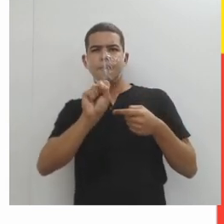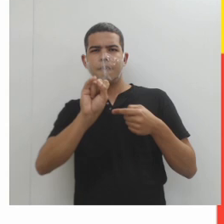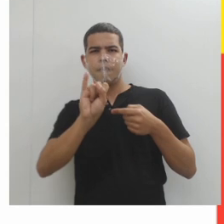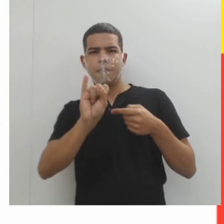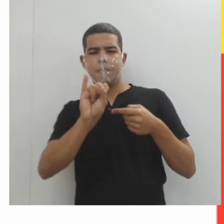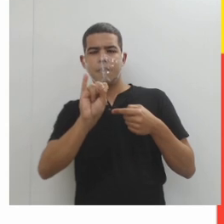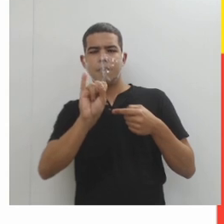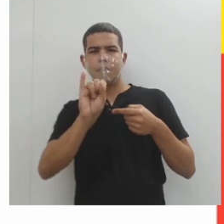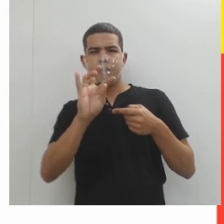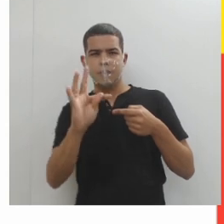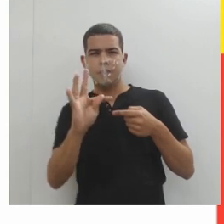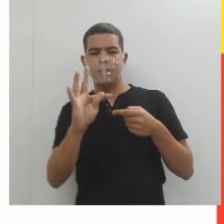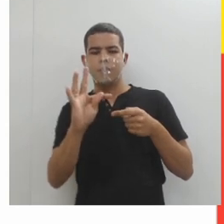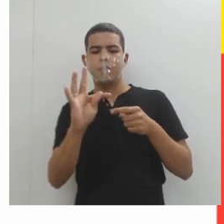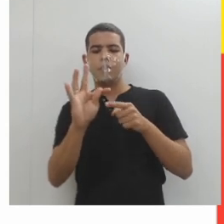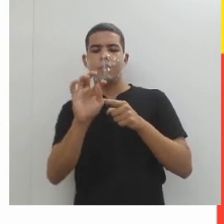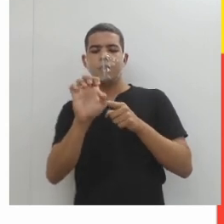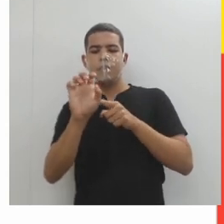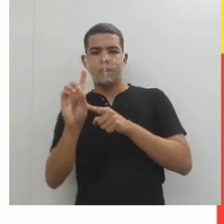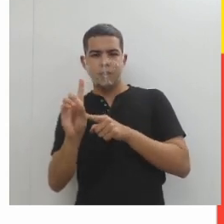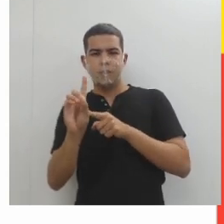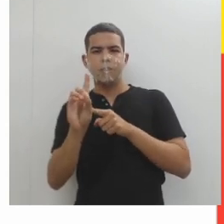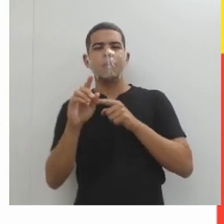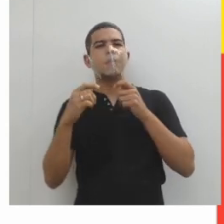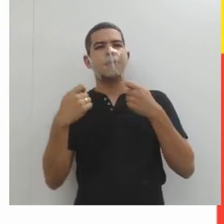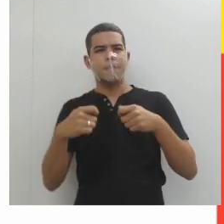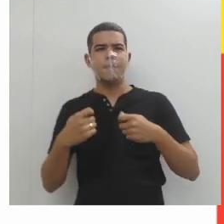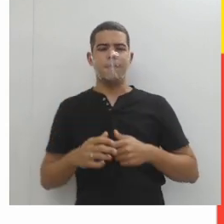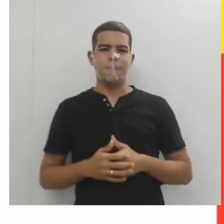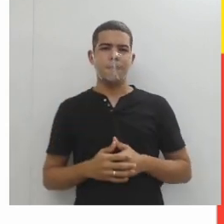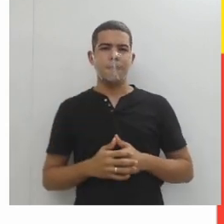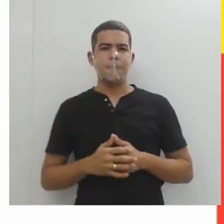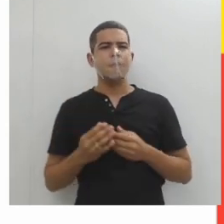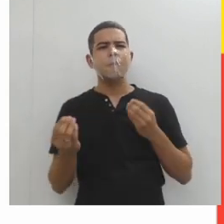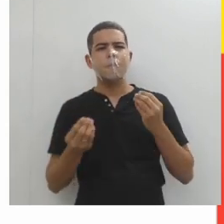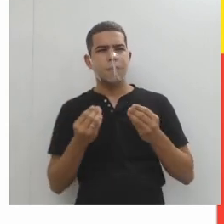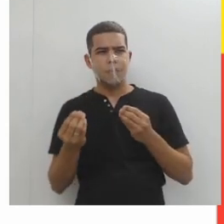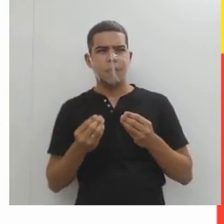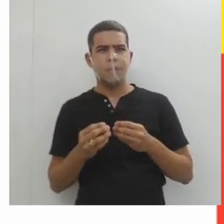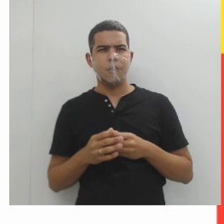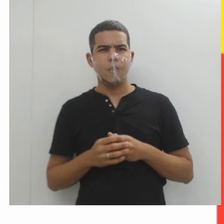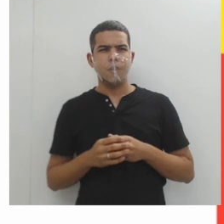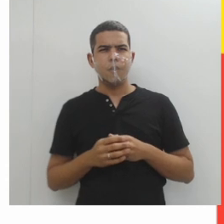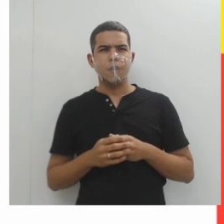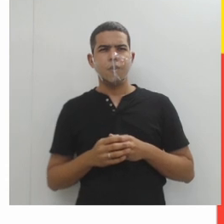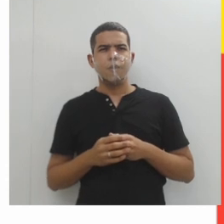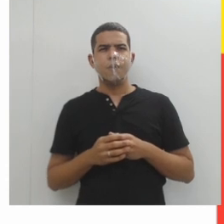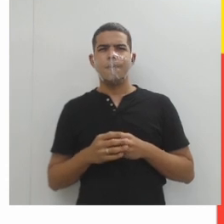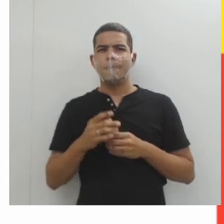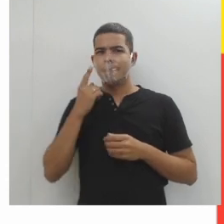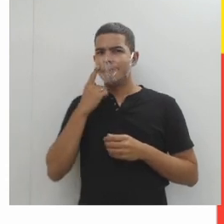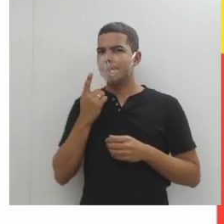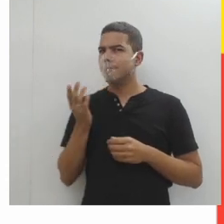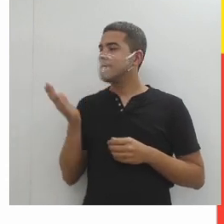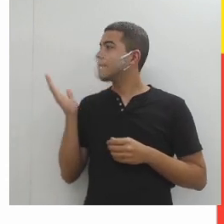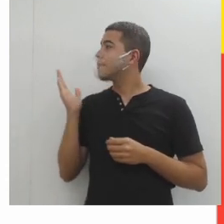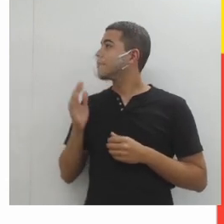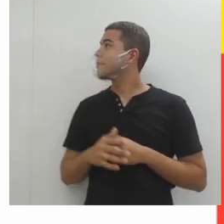e eu preciso também do verbo auxiliar referente ao they, ao pronome eles, tá? Que vai ser o have. Então observa aí, ó.